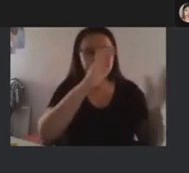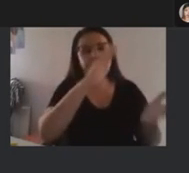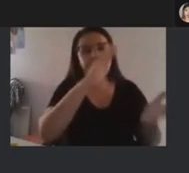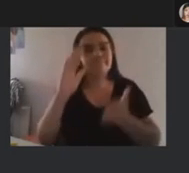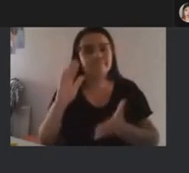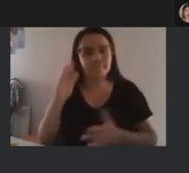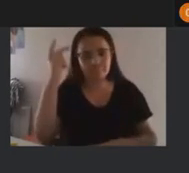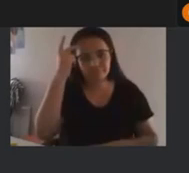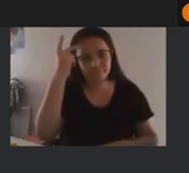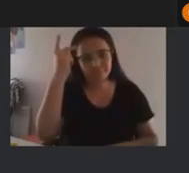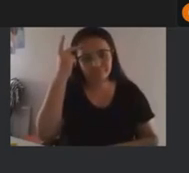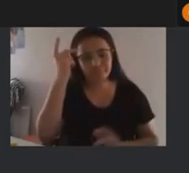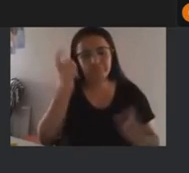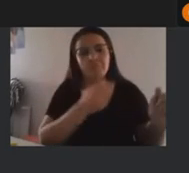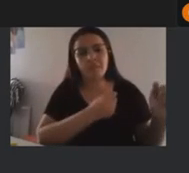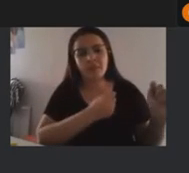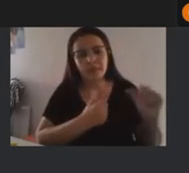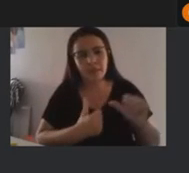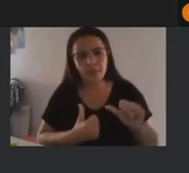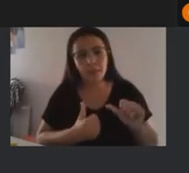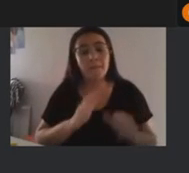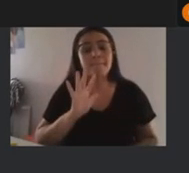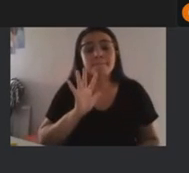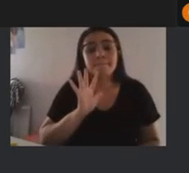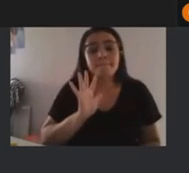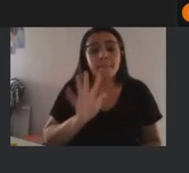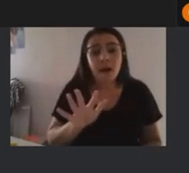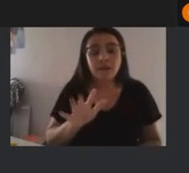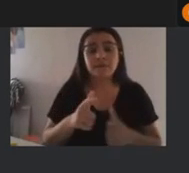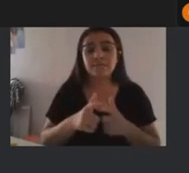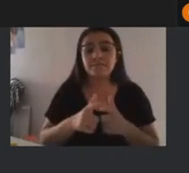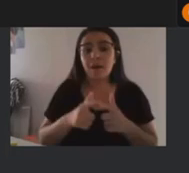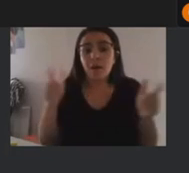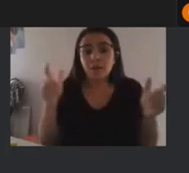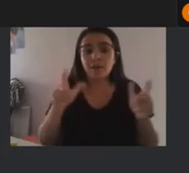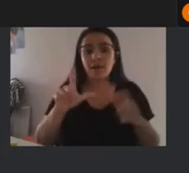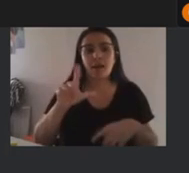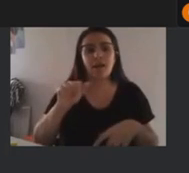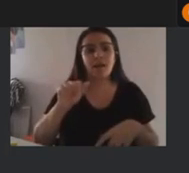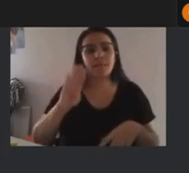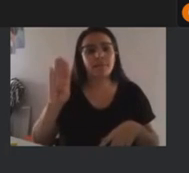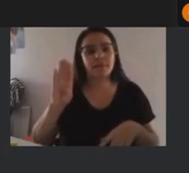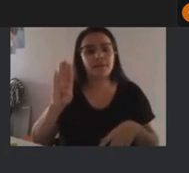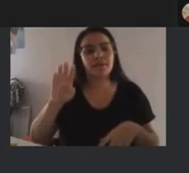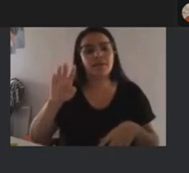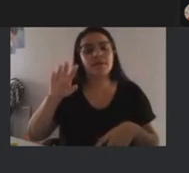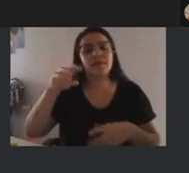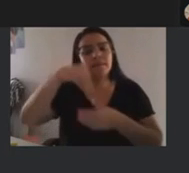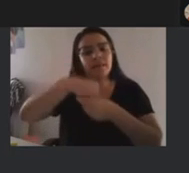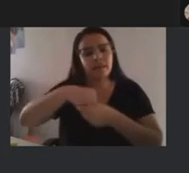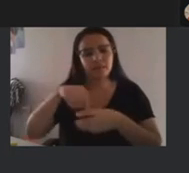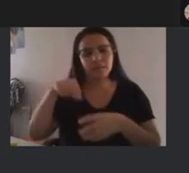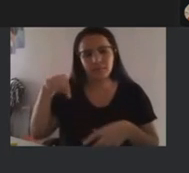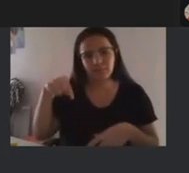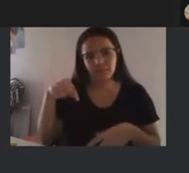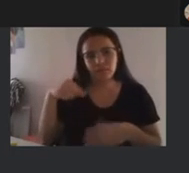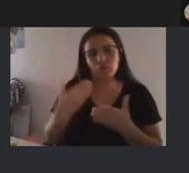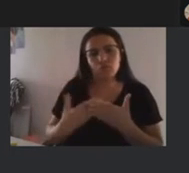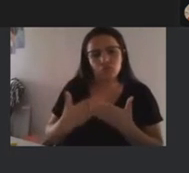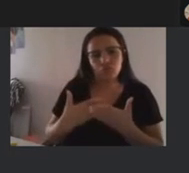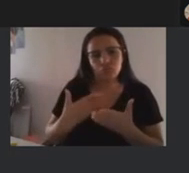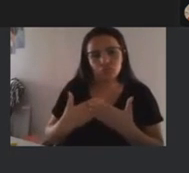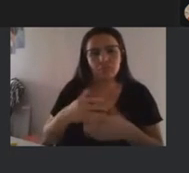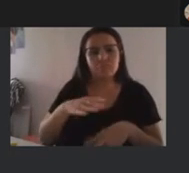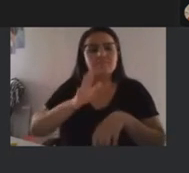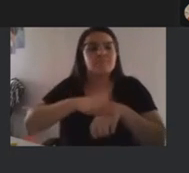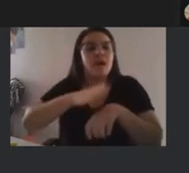Unicamp. Mas a maior parte de tudo que a gente tem no laboratório, a gente mesmo constrói, tá? São os estudantes